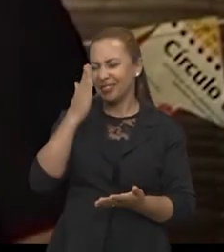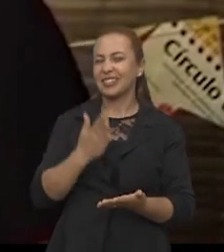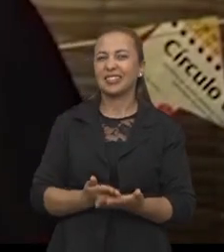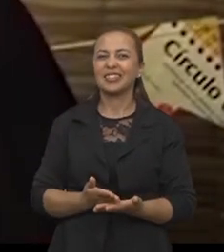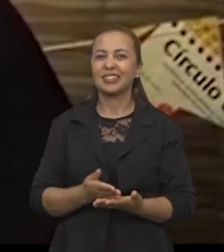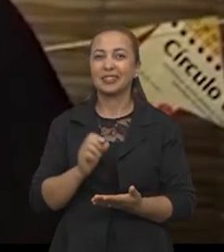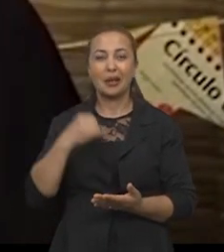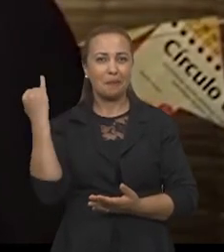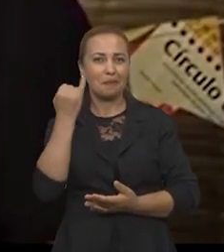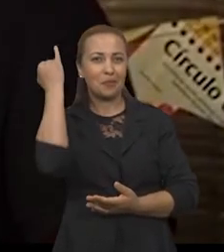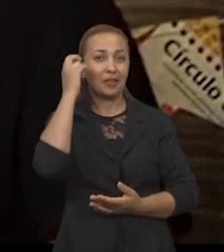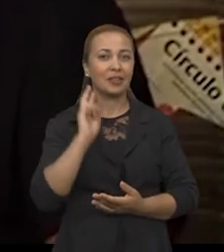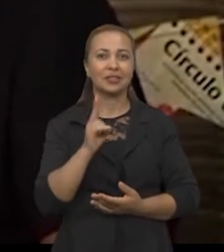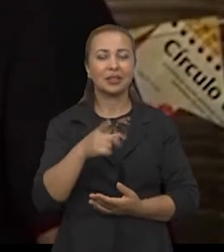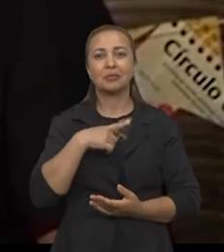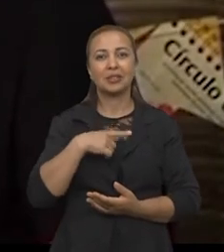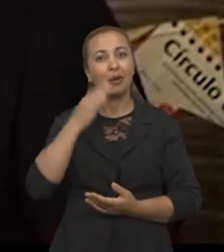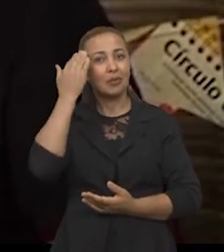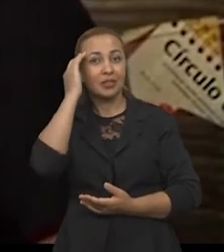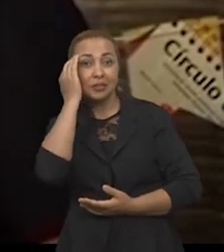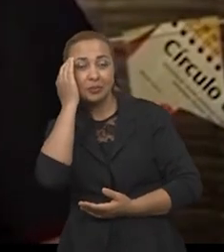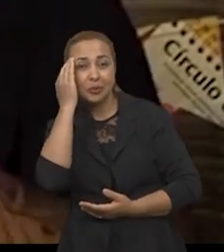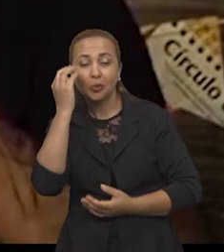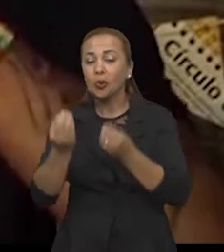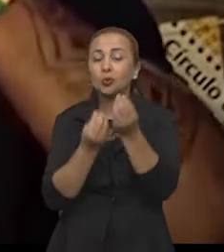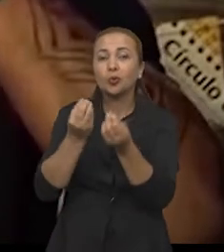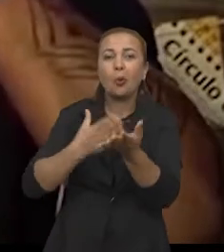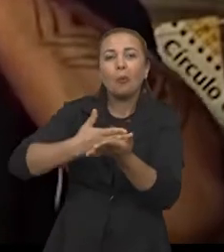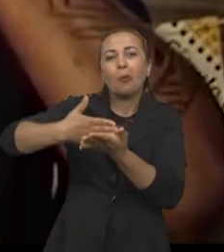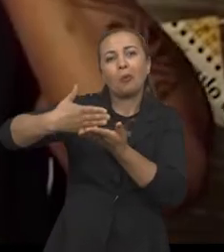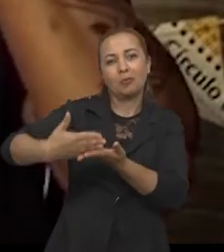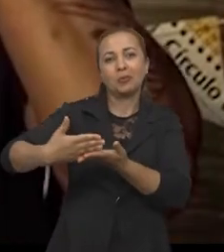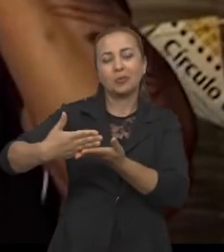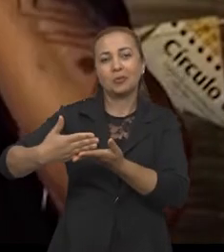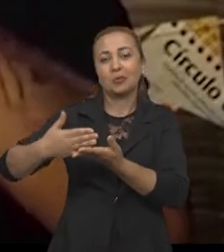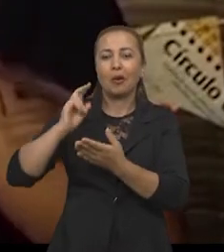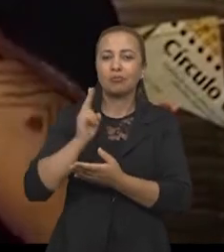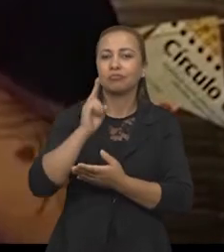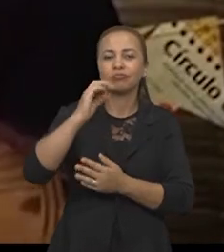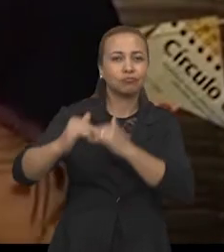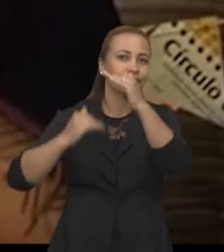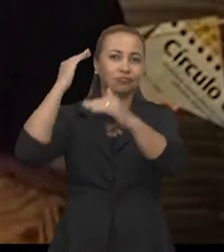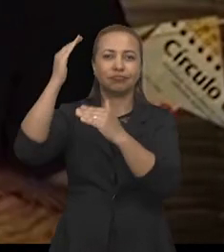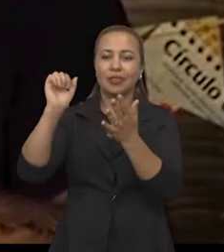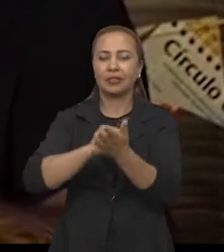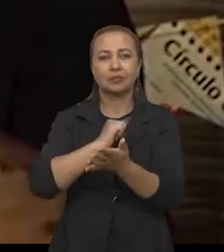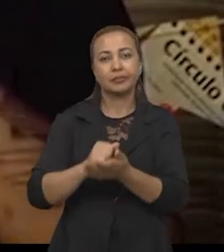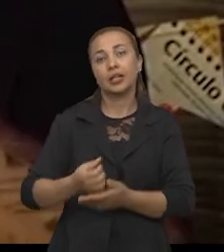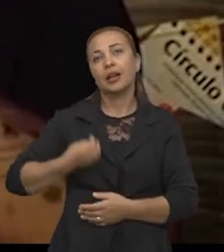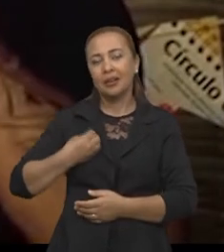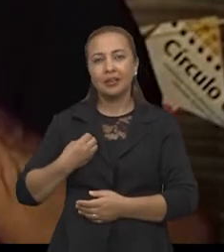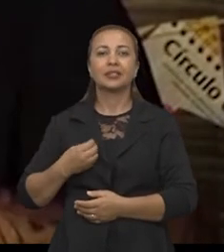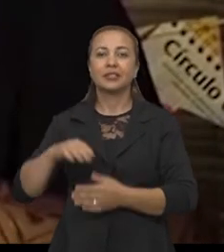não, tenho certeza, né? Seria importante sempre ter esse resgate, né? É um contínuo processo de apagar